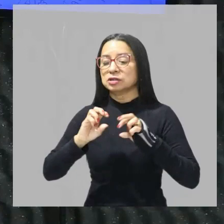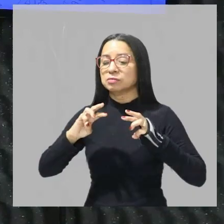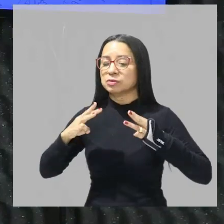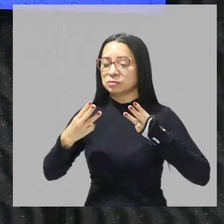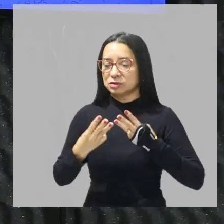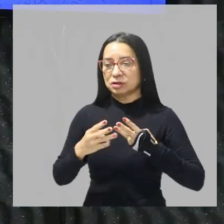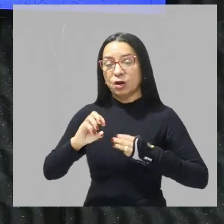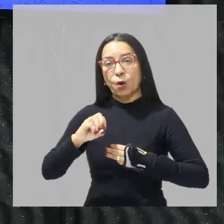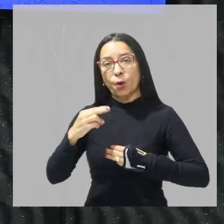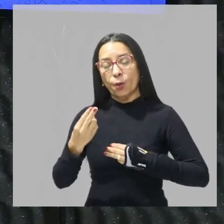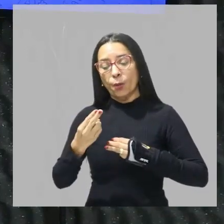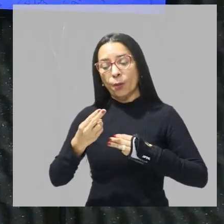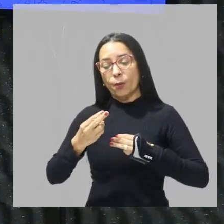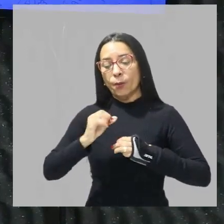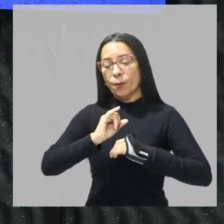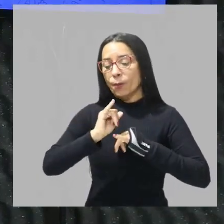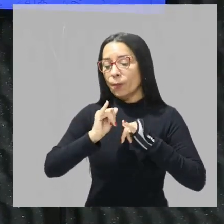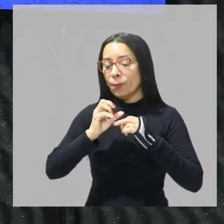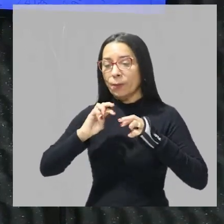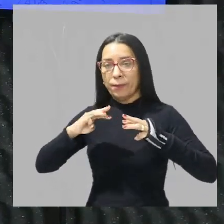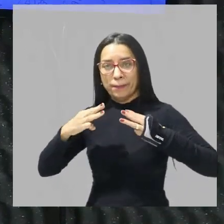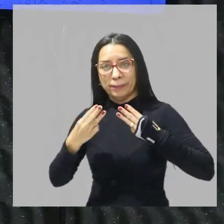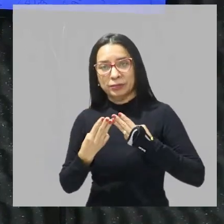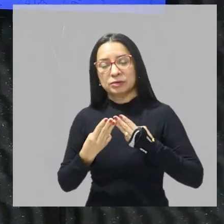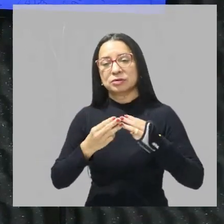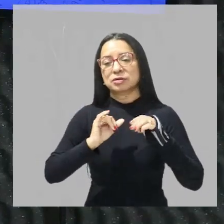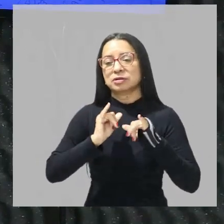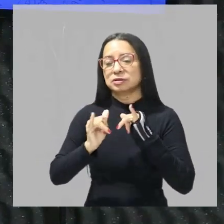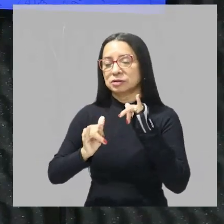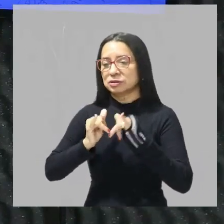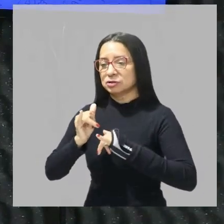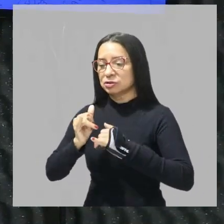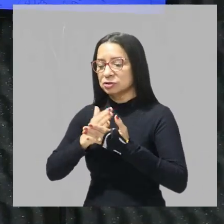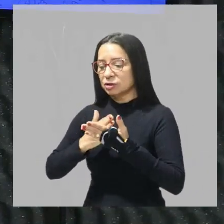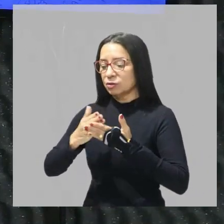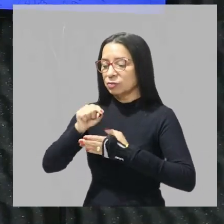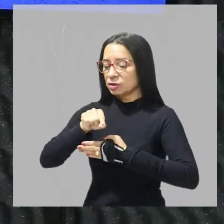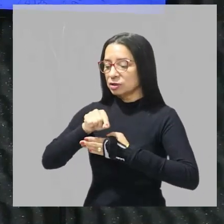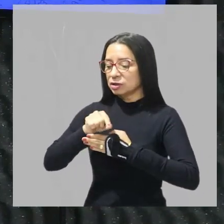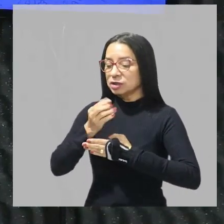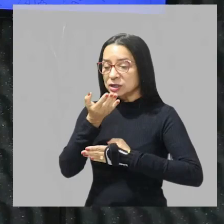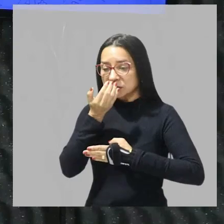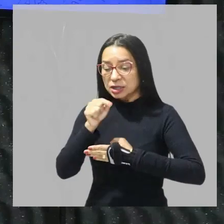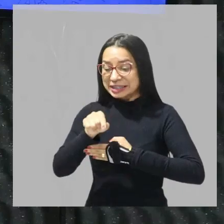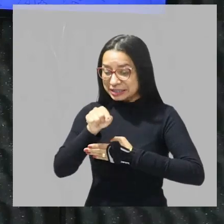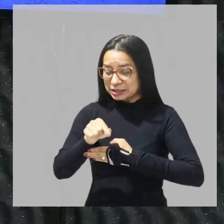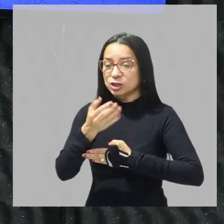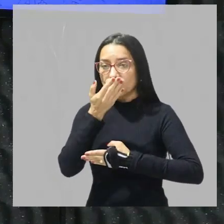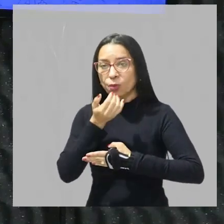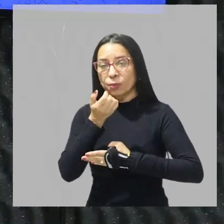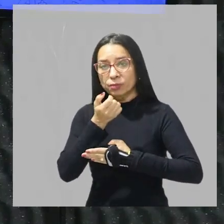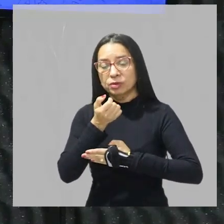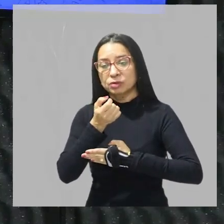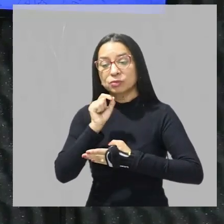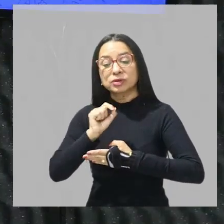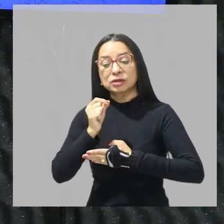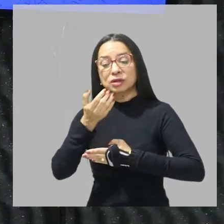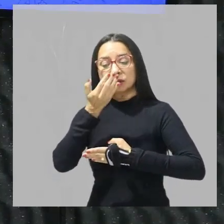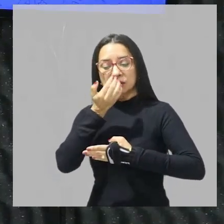a matéria e a energia, ela está partindo de quem está sendo comido para quem está se